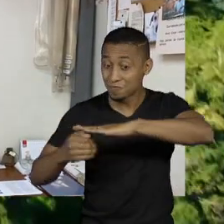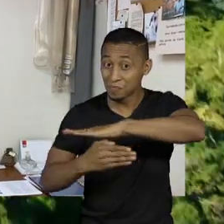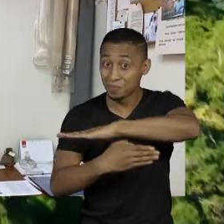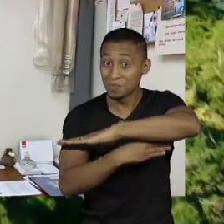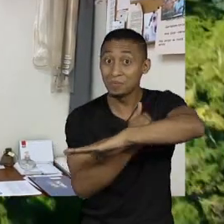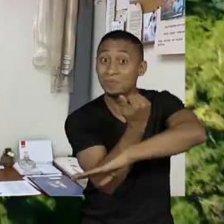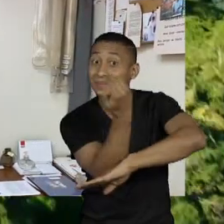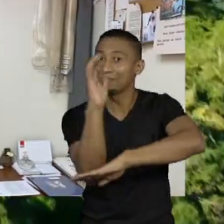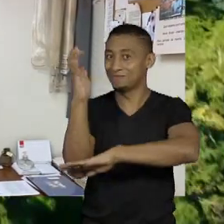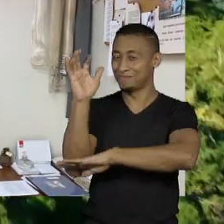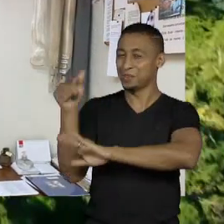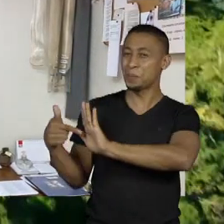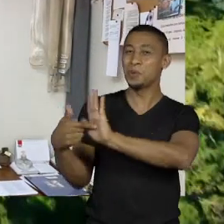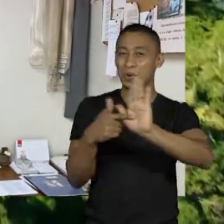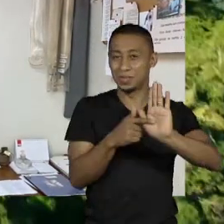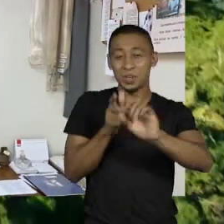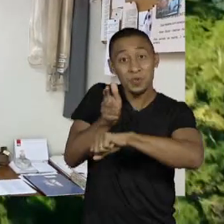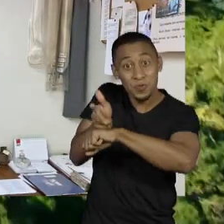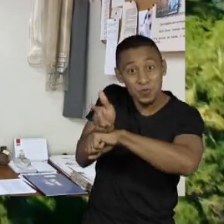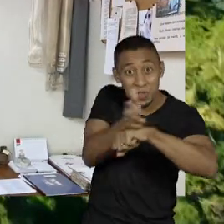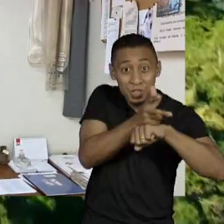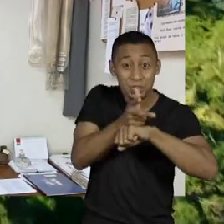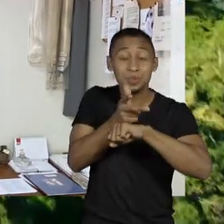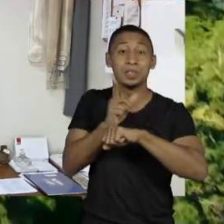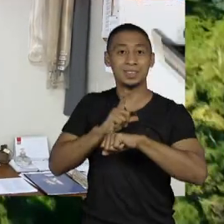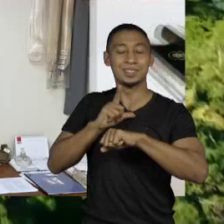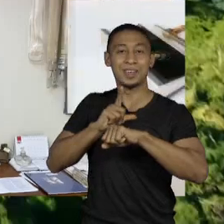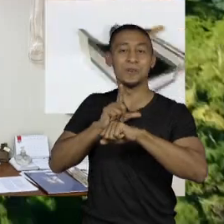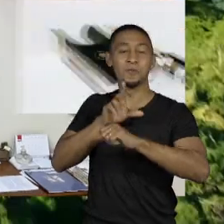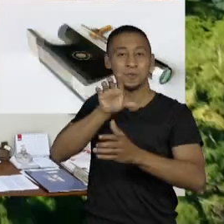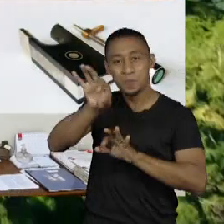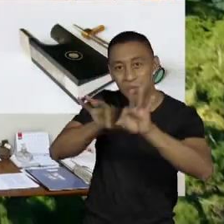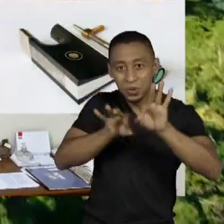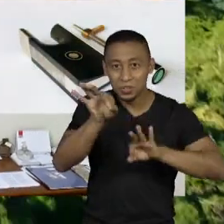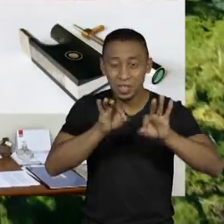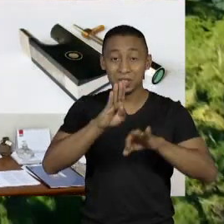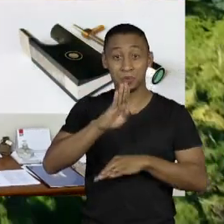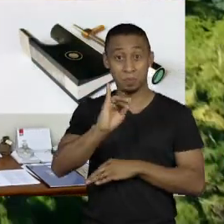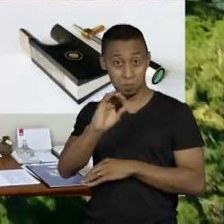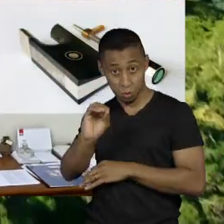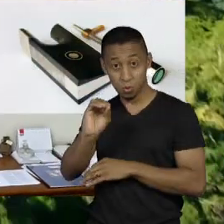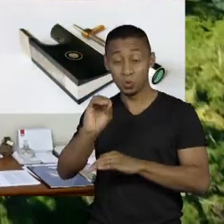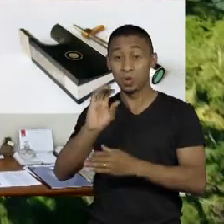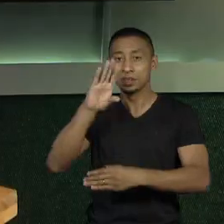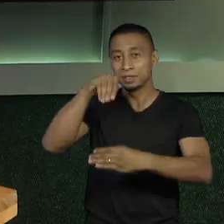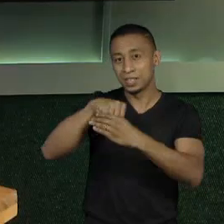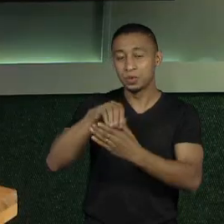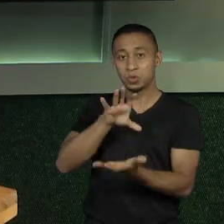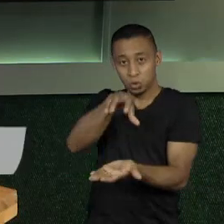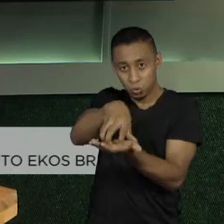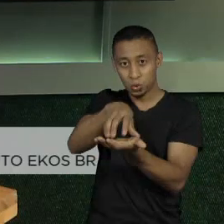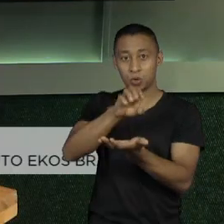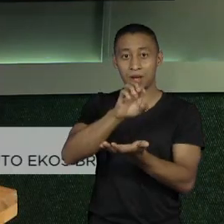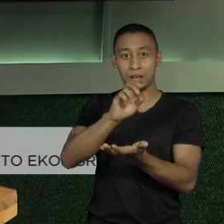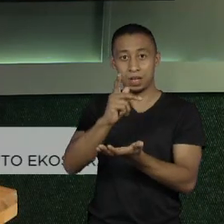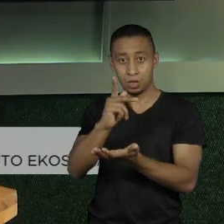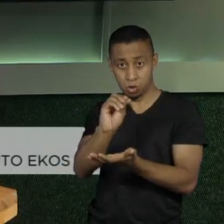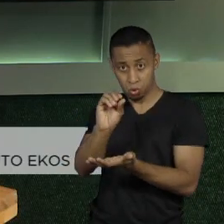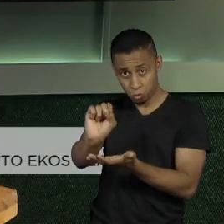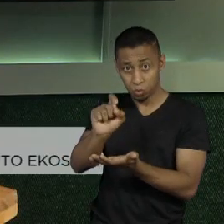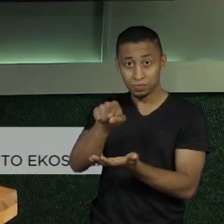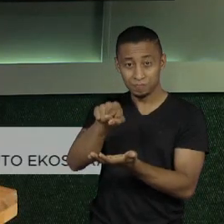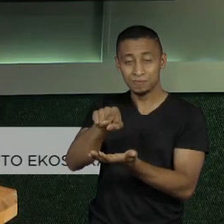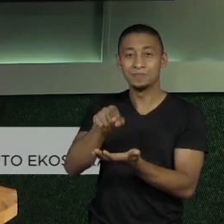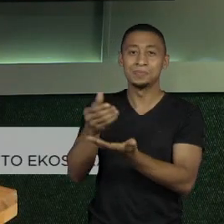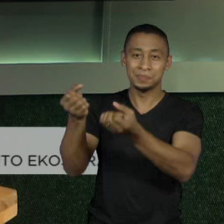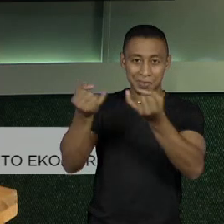as histórias deles integram o projeto Biodiversos, do Instituto Ecos. É chamar a atenção para a